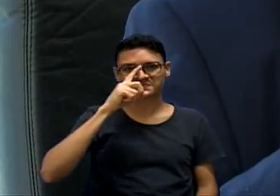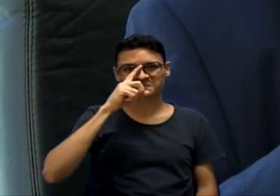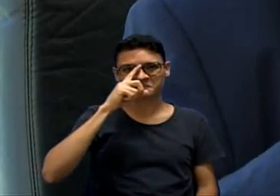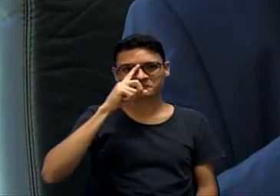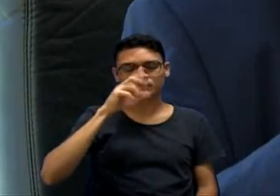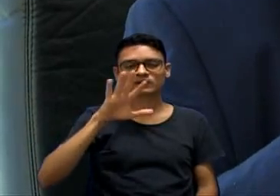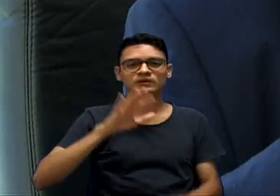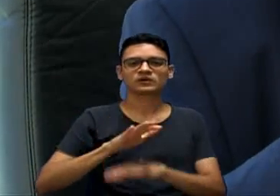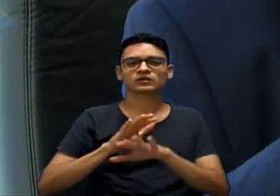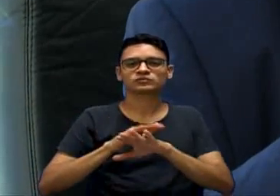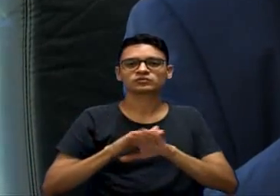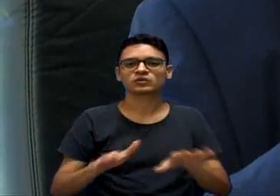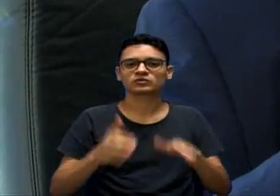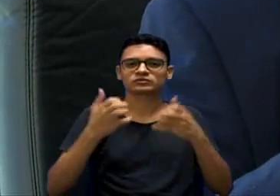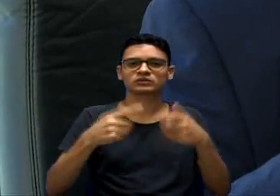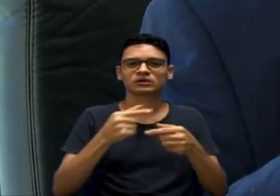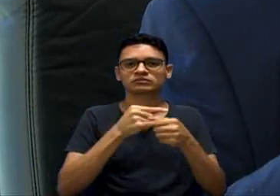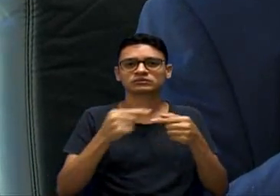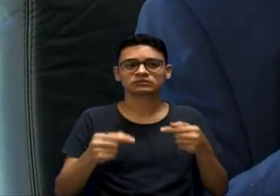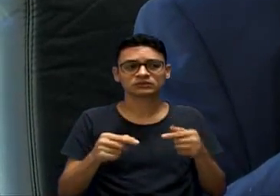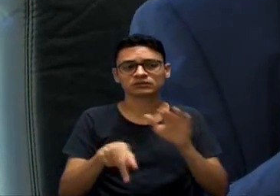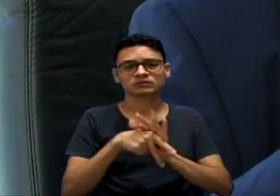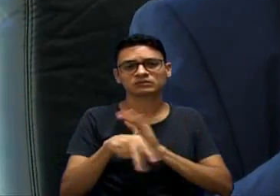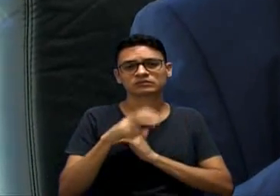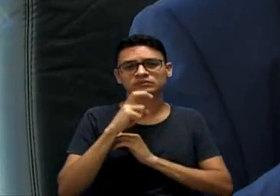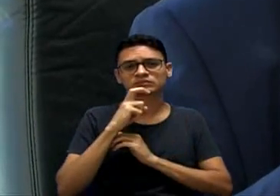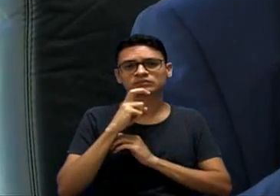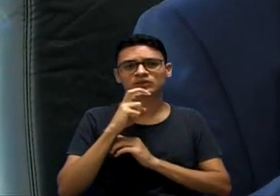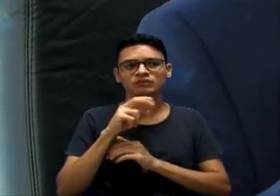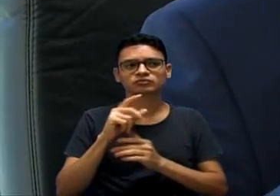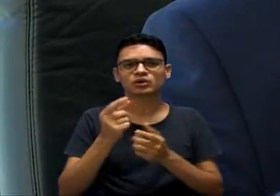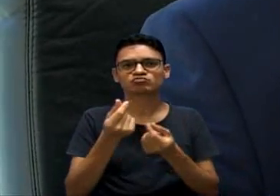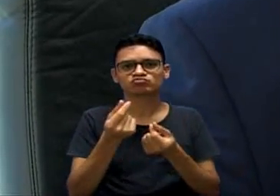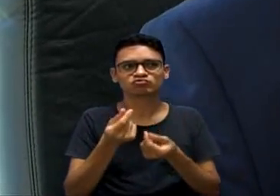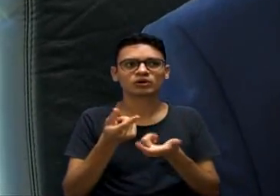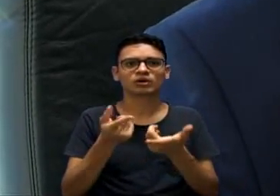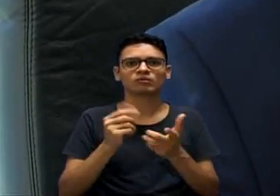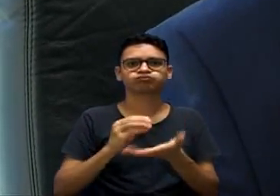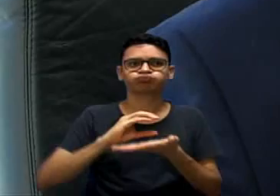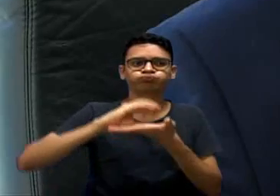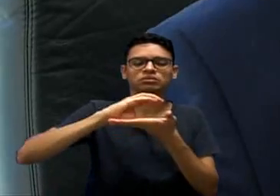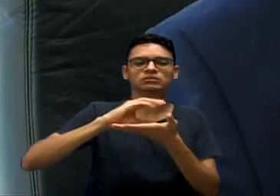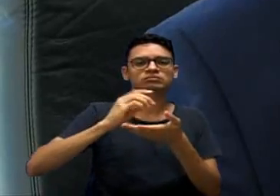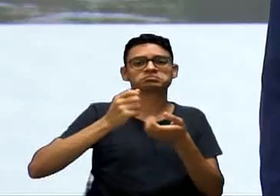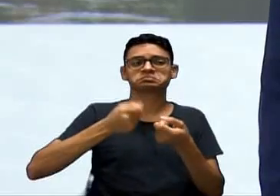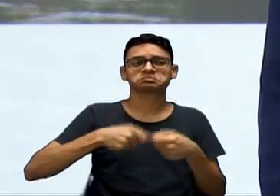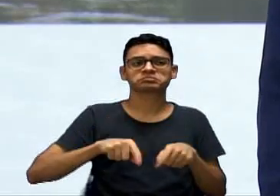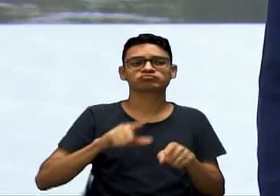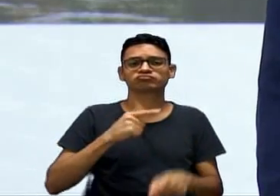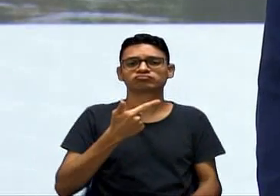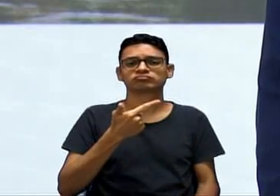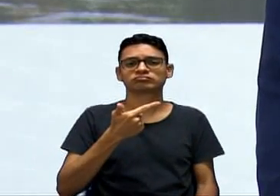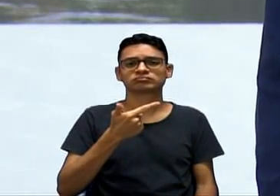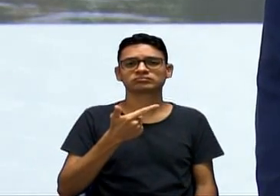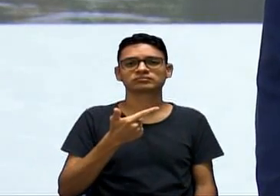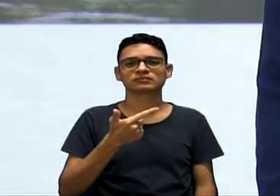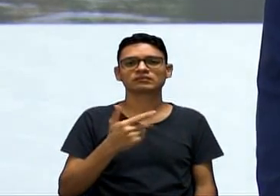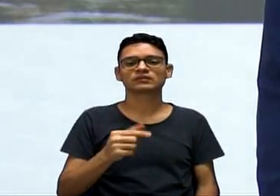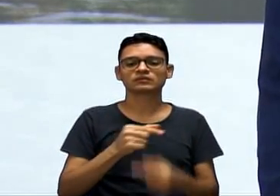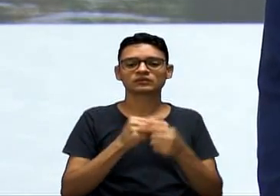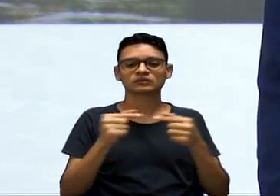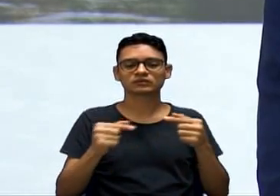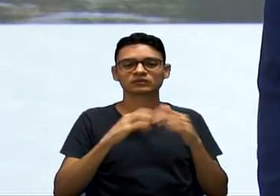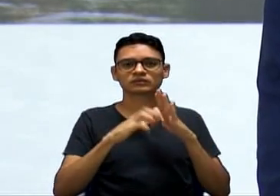somente dizendo que é uma semana municipal, não gera custo. Vereador Donizete, não. Na semana do empreendedorismo deverão ser realizadas ações